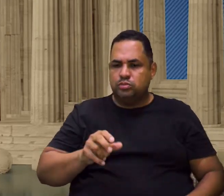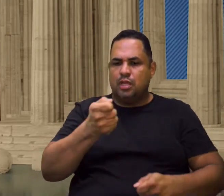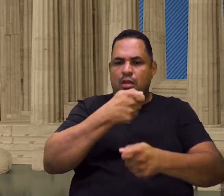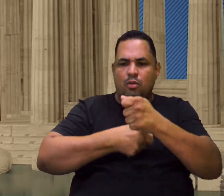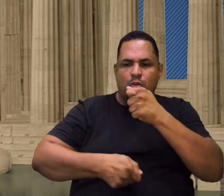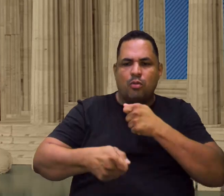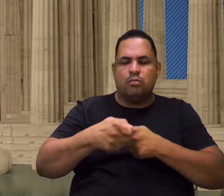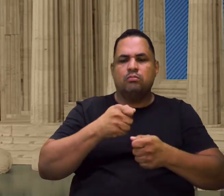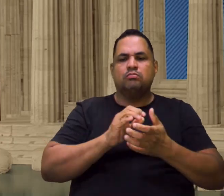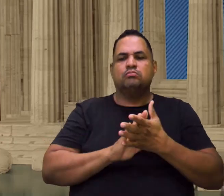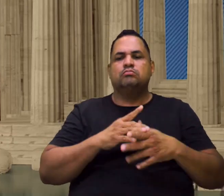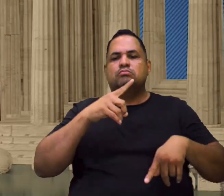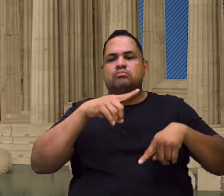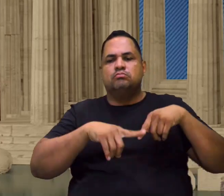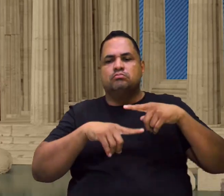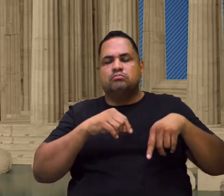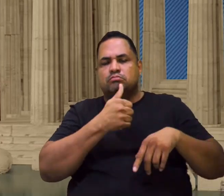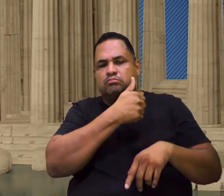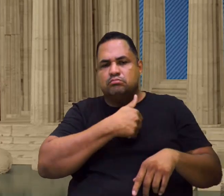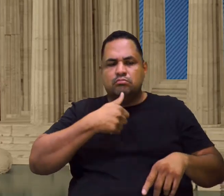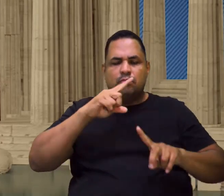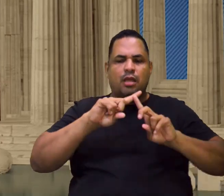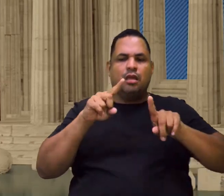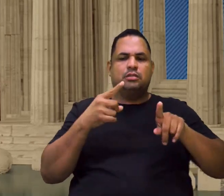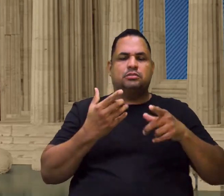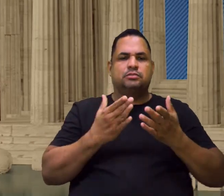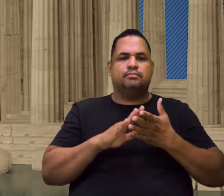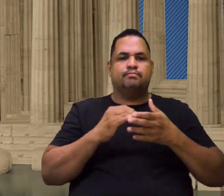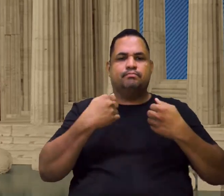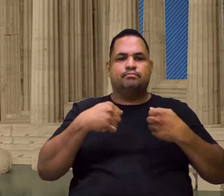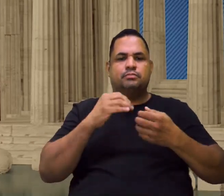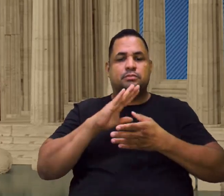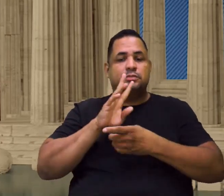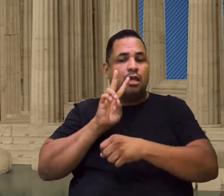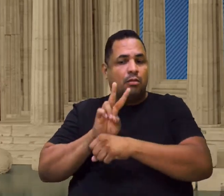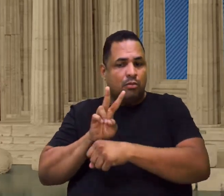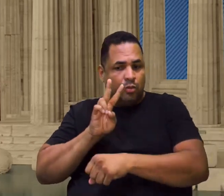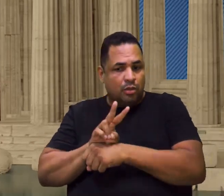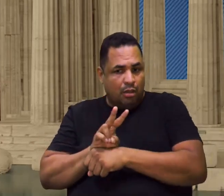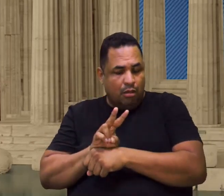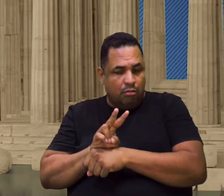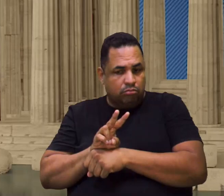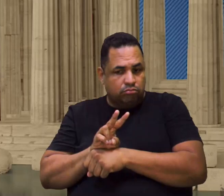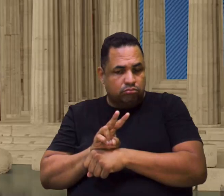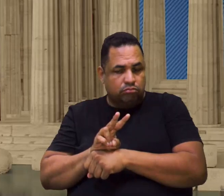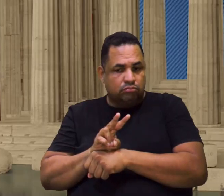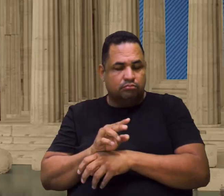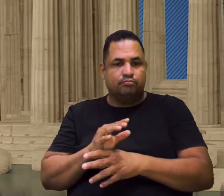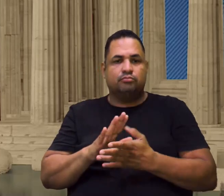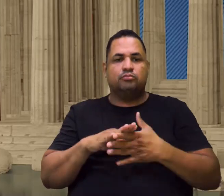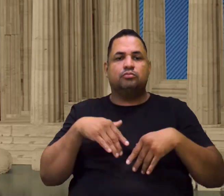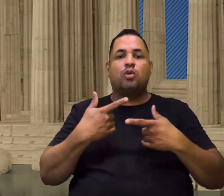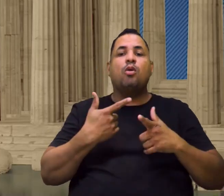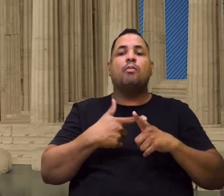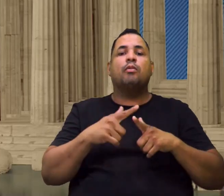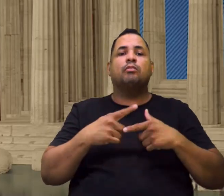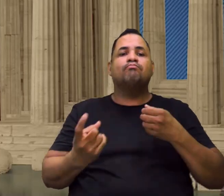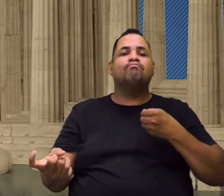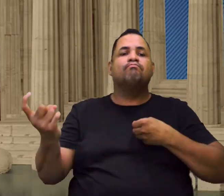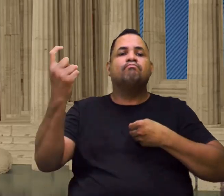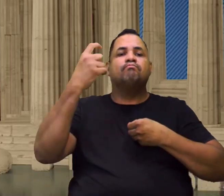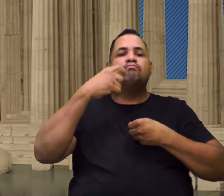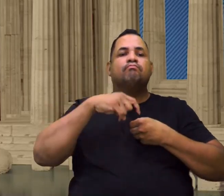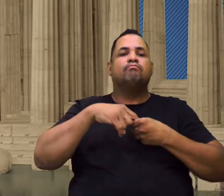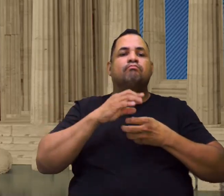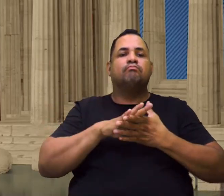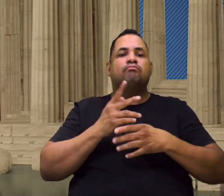economicamente, as matérias-primas, mas temos que cuidar. Senão, qual é o risco de eu voltar